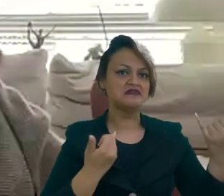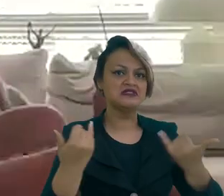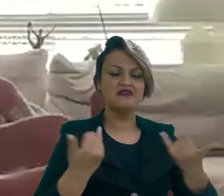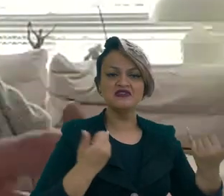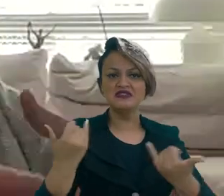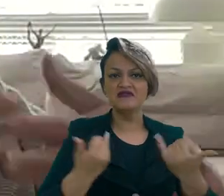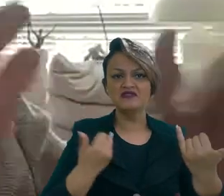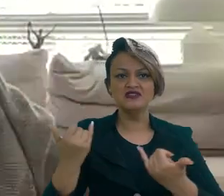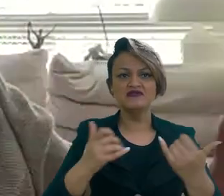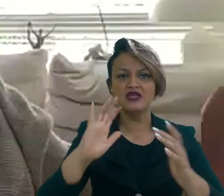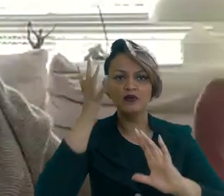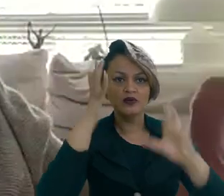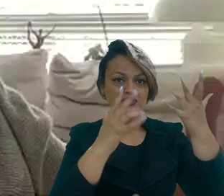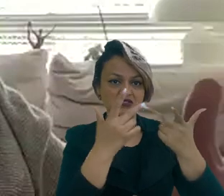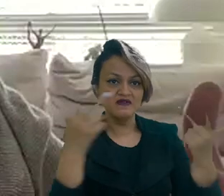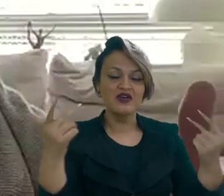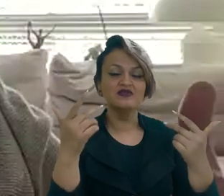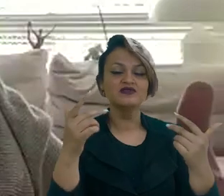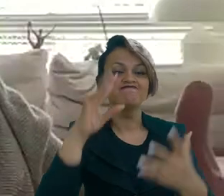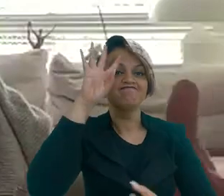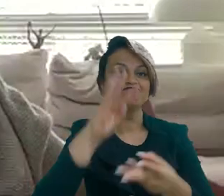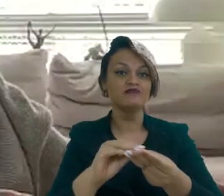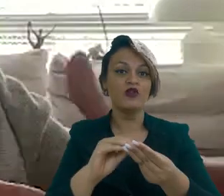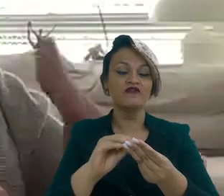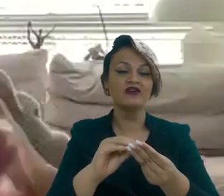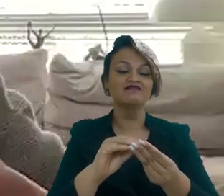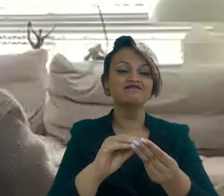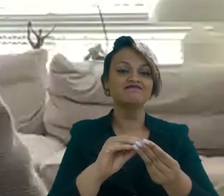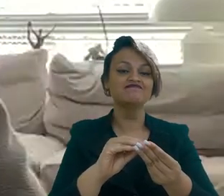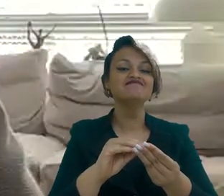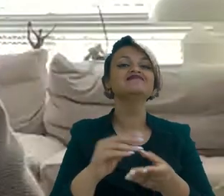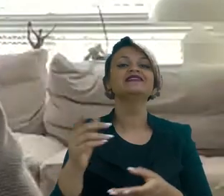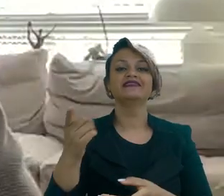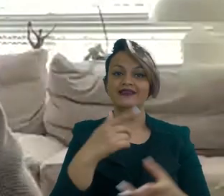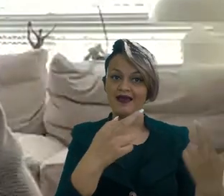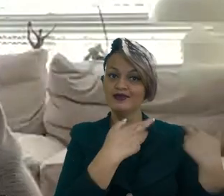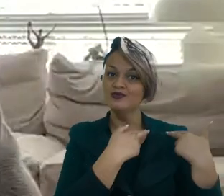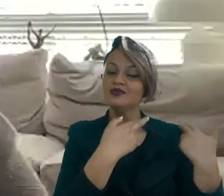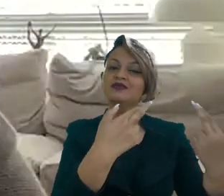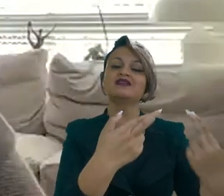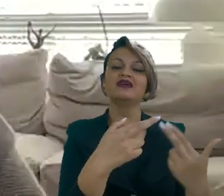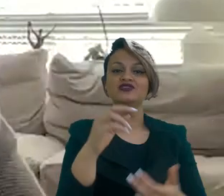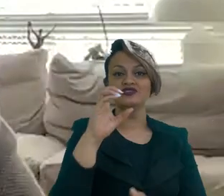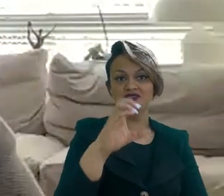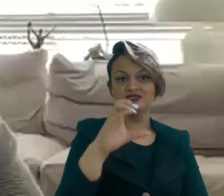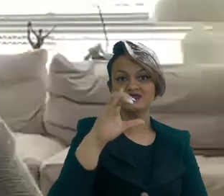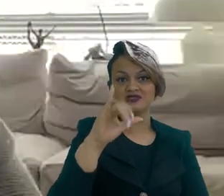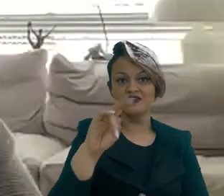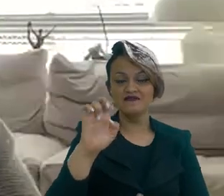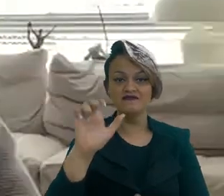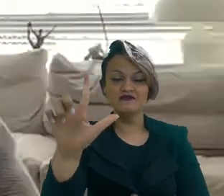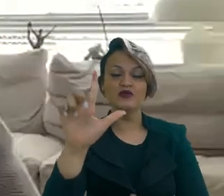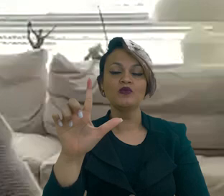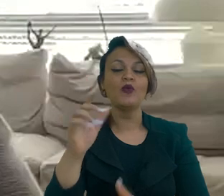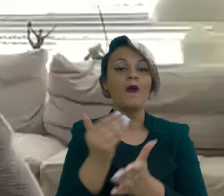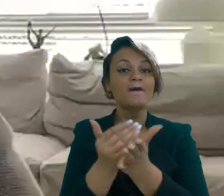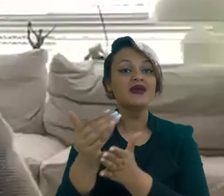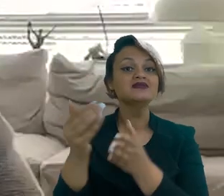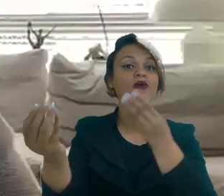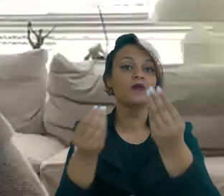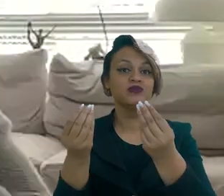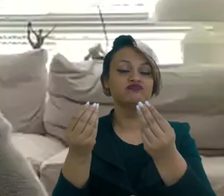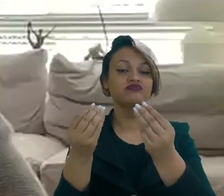conta pelo que se diz pelos Fatos que se sucederam evidenciam que aí que a responsabilidade civil